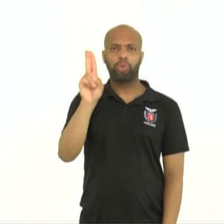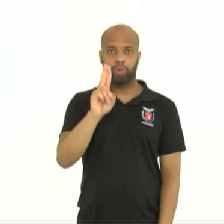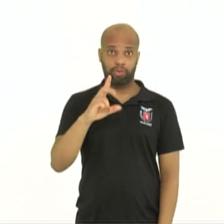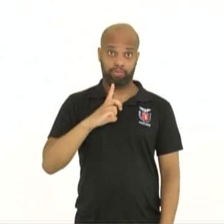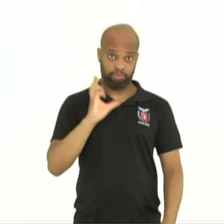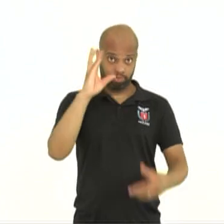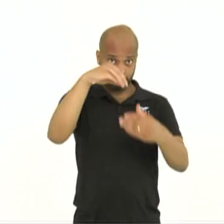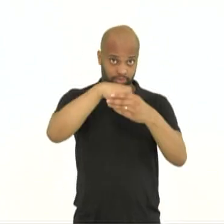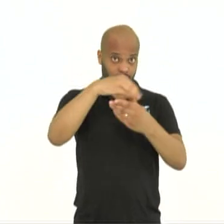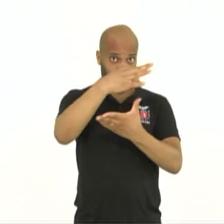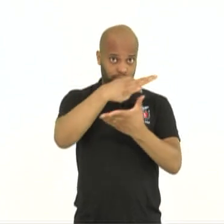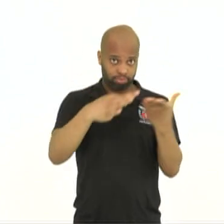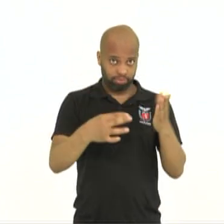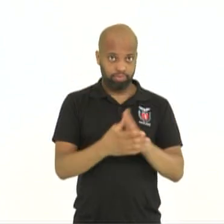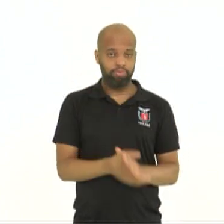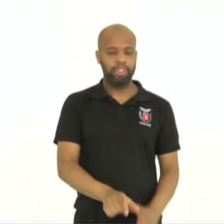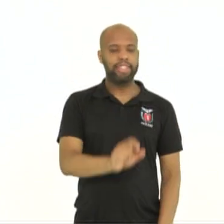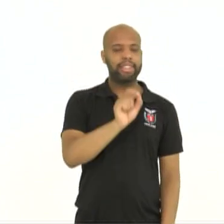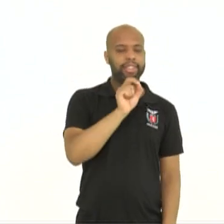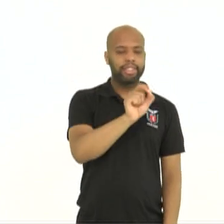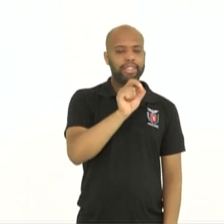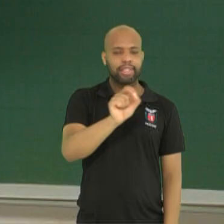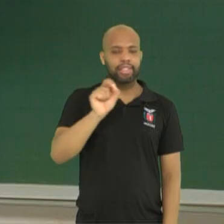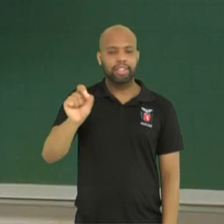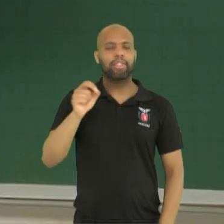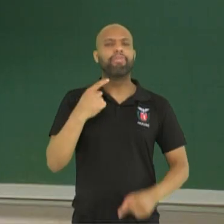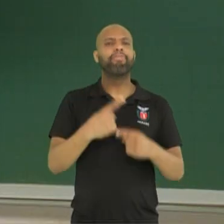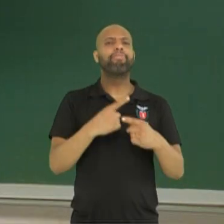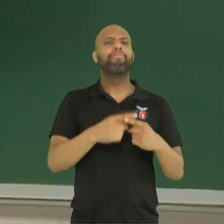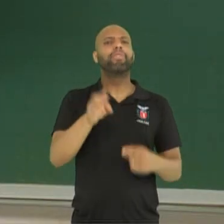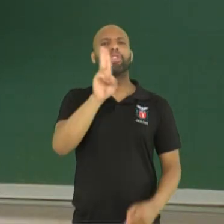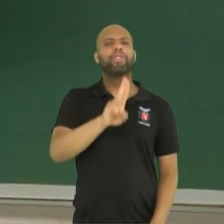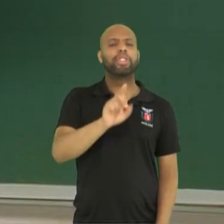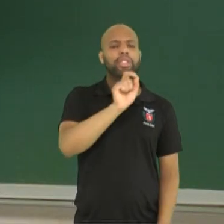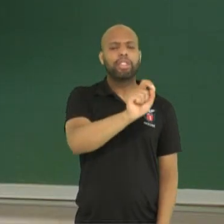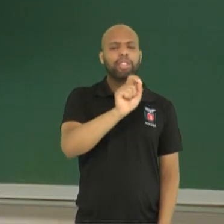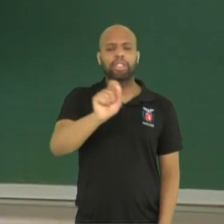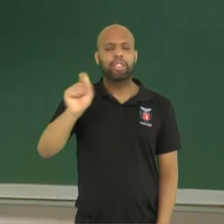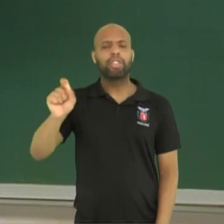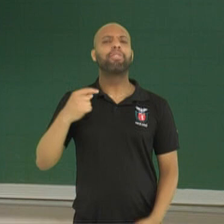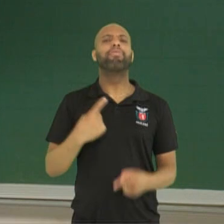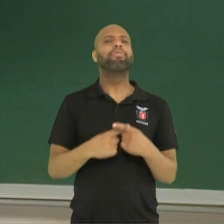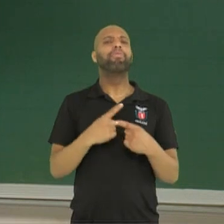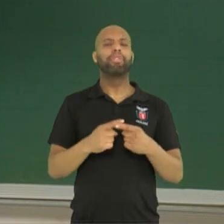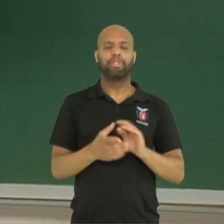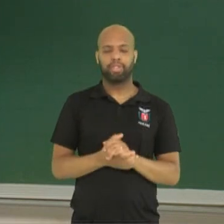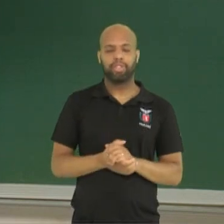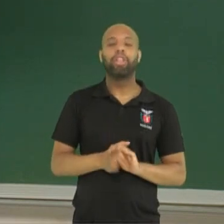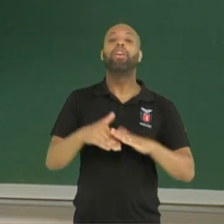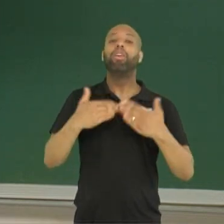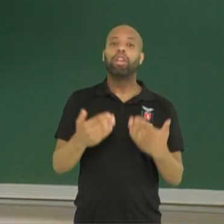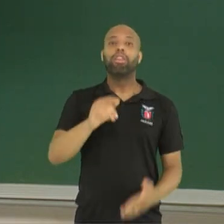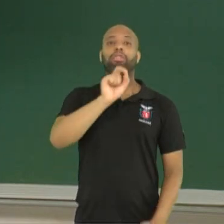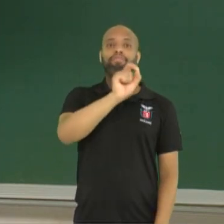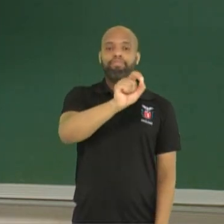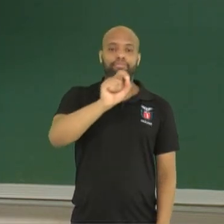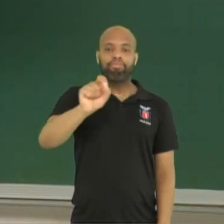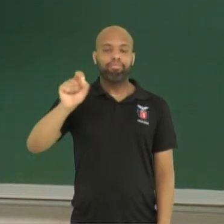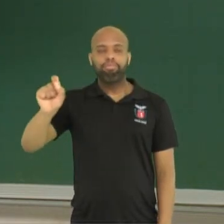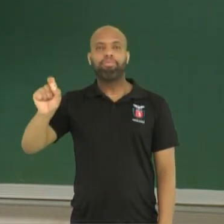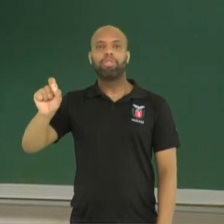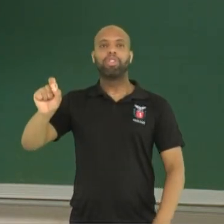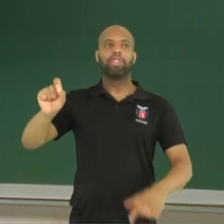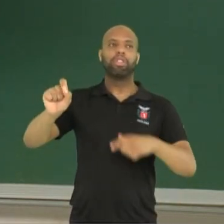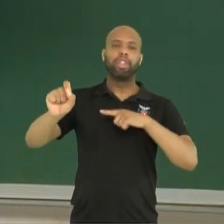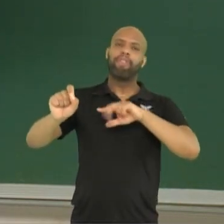no texto, né? Reticências. Por que será que nós usamos esses três pontinhos aqui? Reticências. Bom, nós